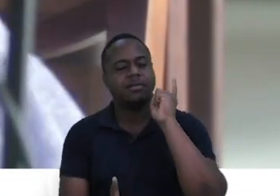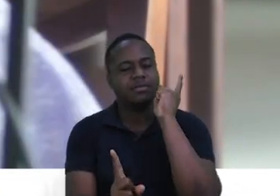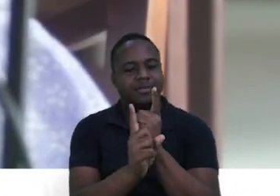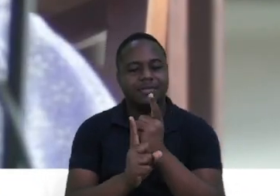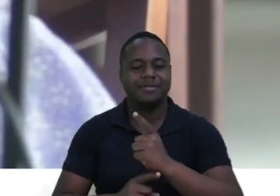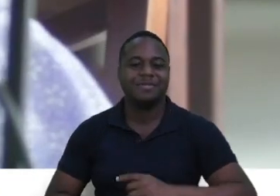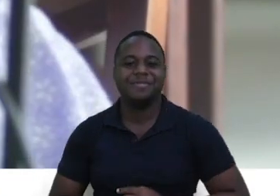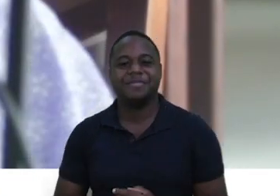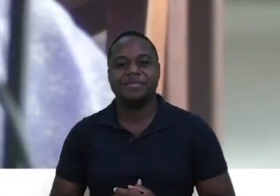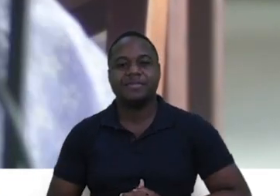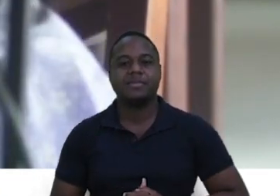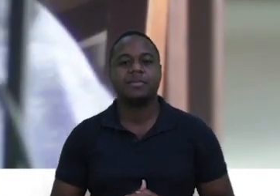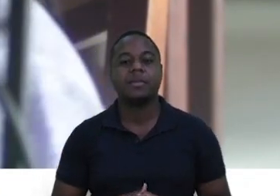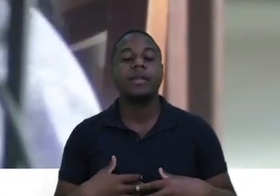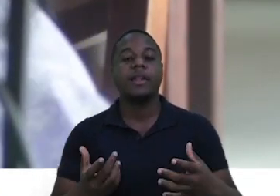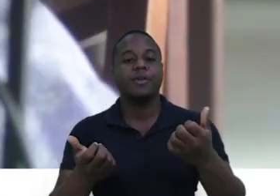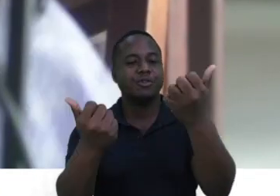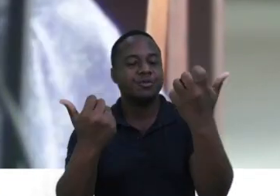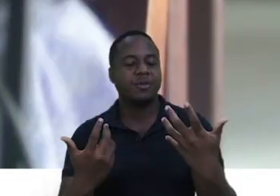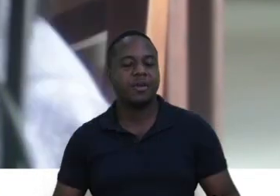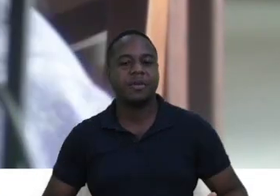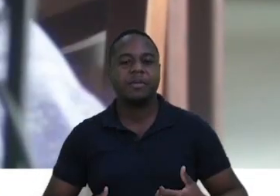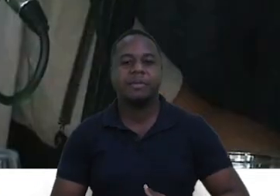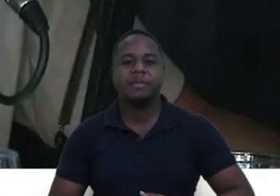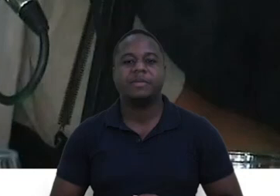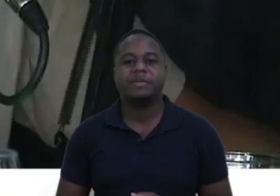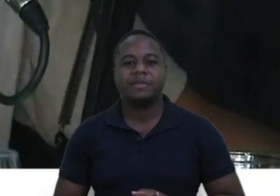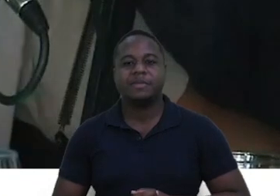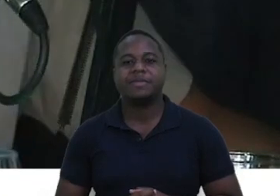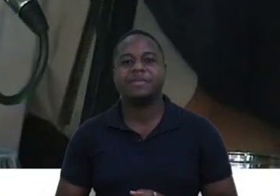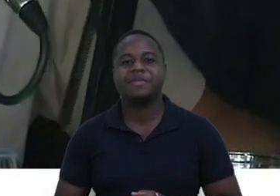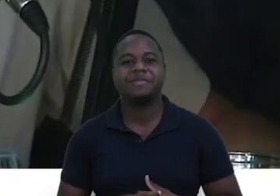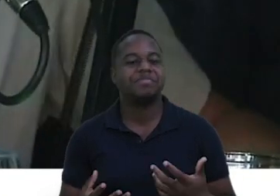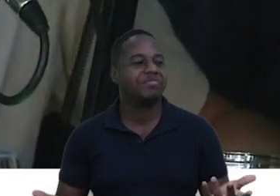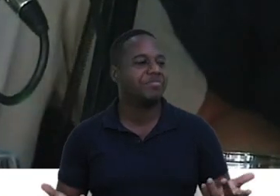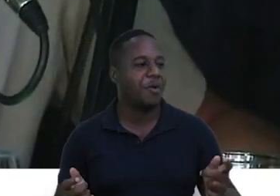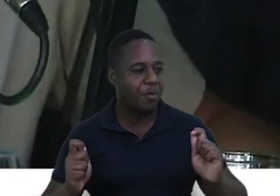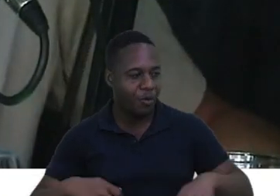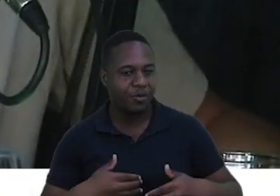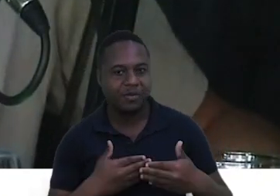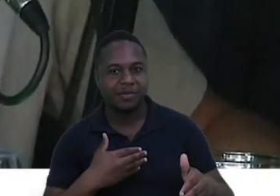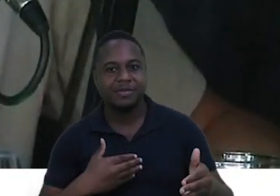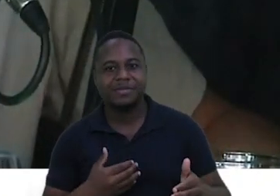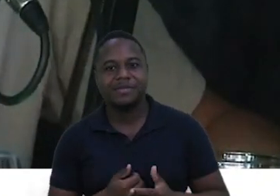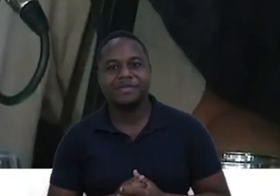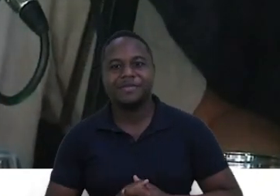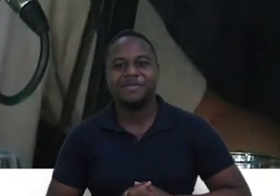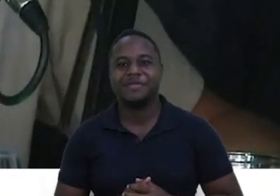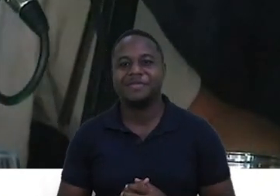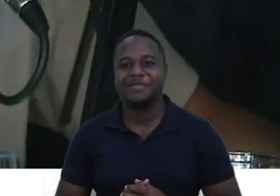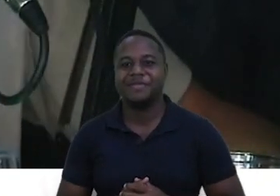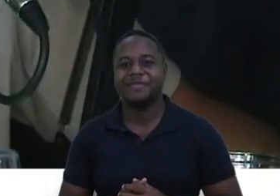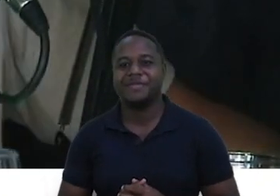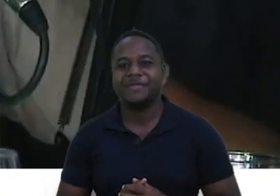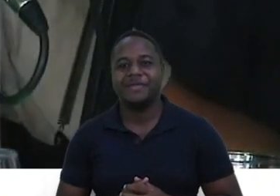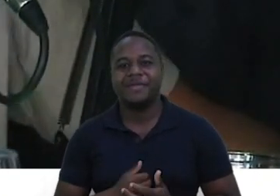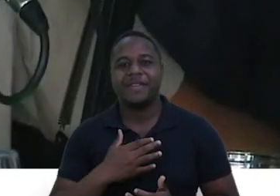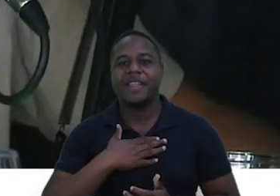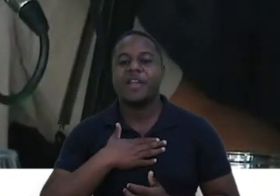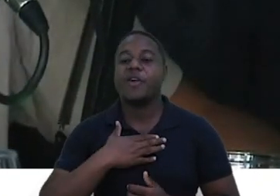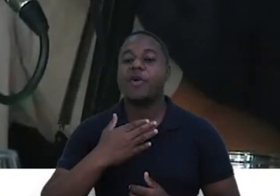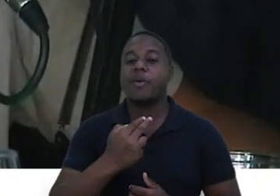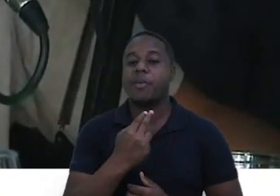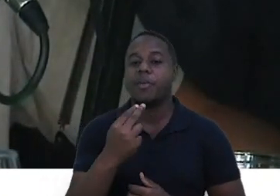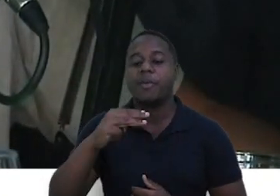pra achar. Então contem aí pra gente um pouco mais de vocês. Nossa, posso começar? Então, o Márdio é